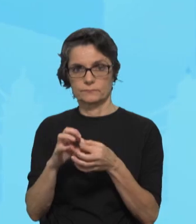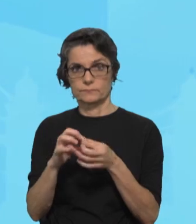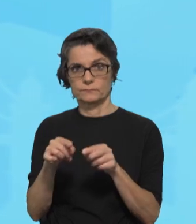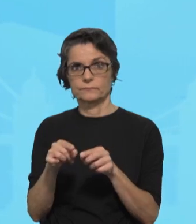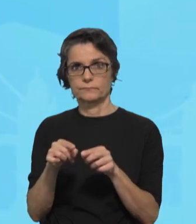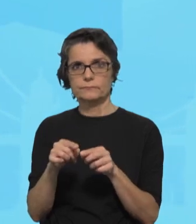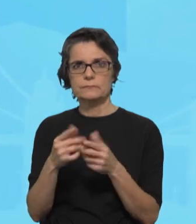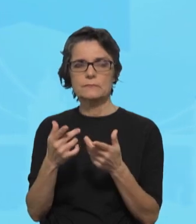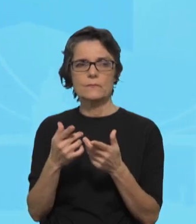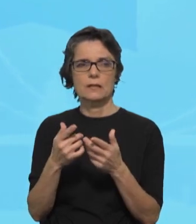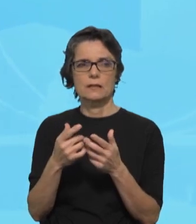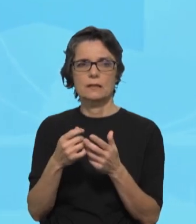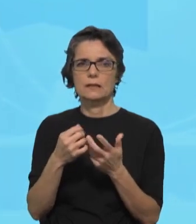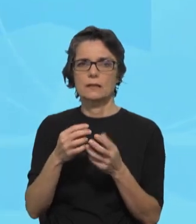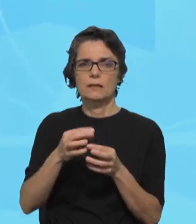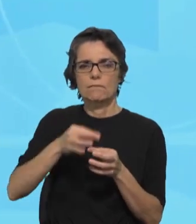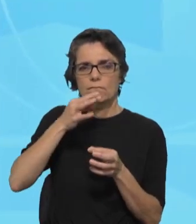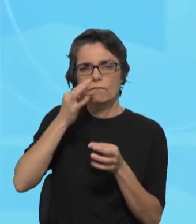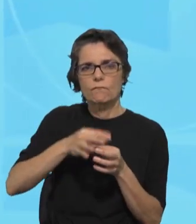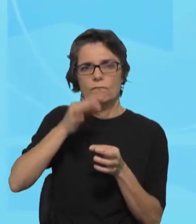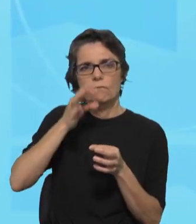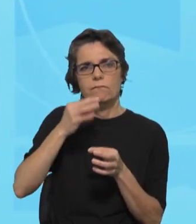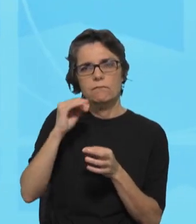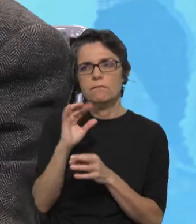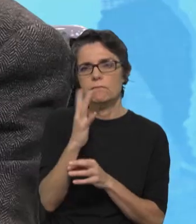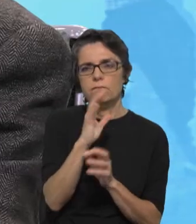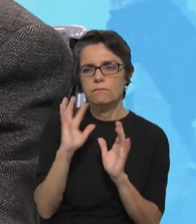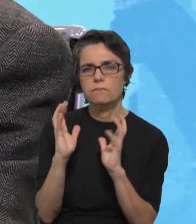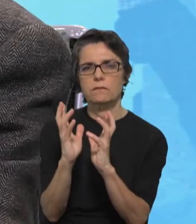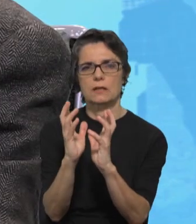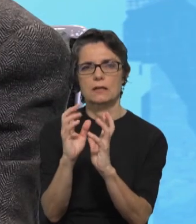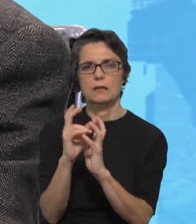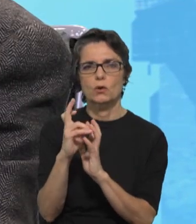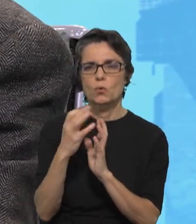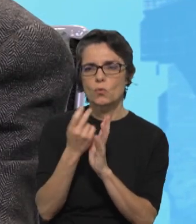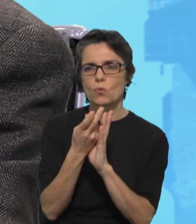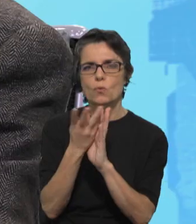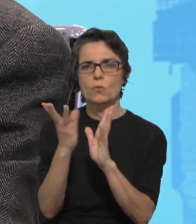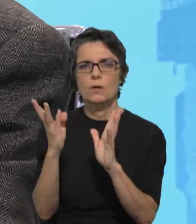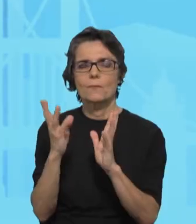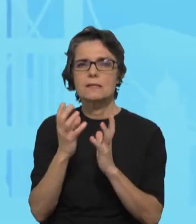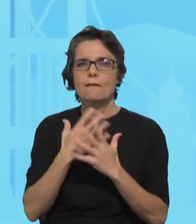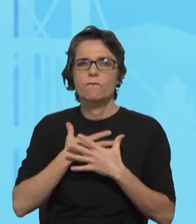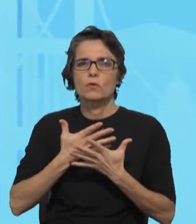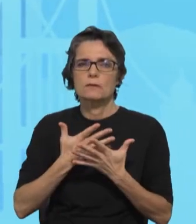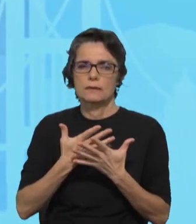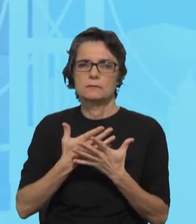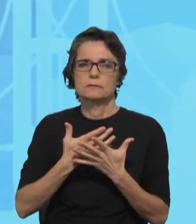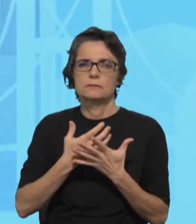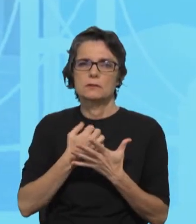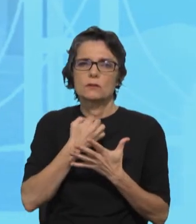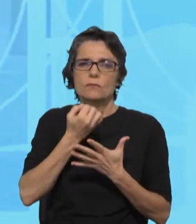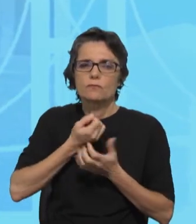à videira, os ramos, e aquele dar fruto, estando ligado